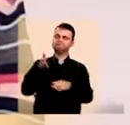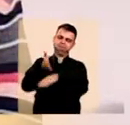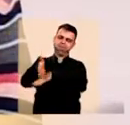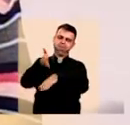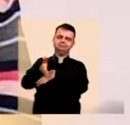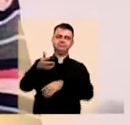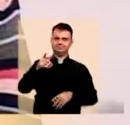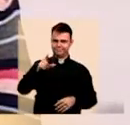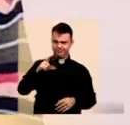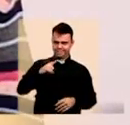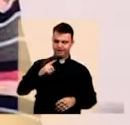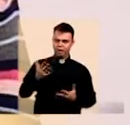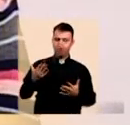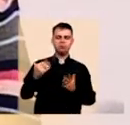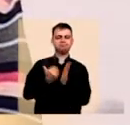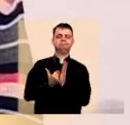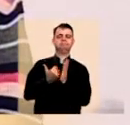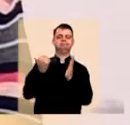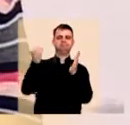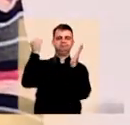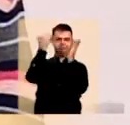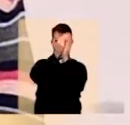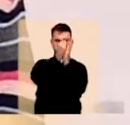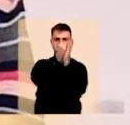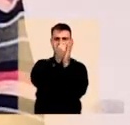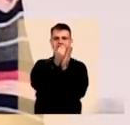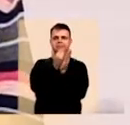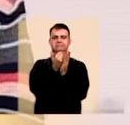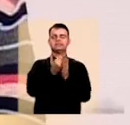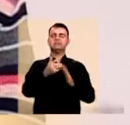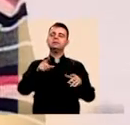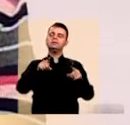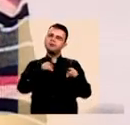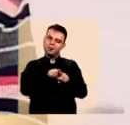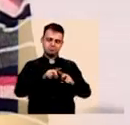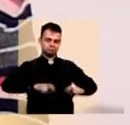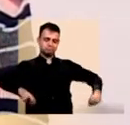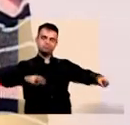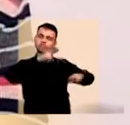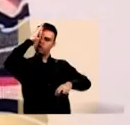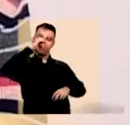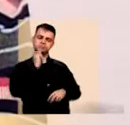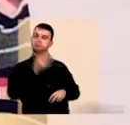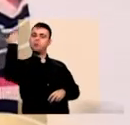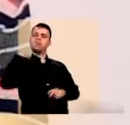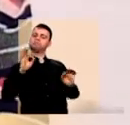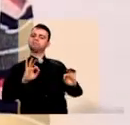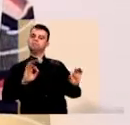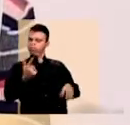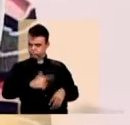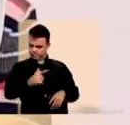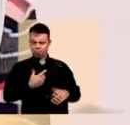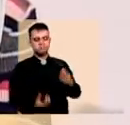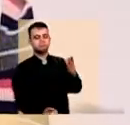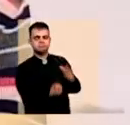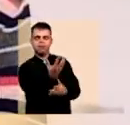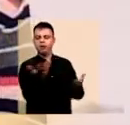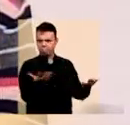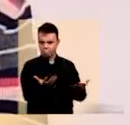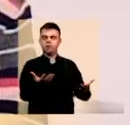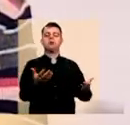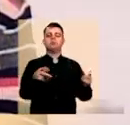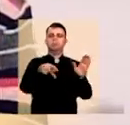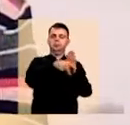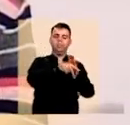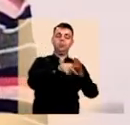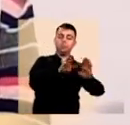agora eles aumentaram, né? Porque eles colocaram a contação de história, que até então não tinha. Tinha só o